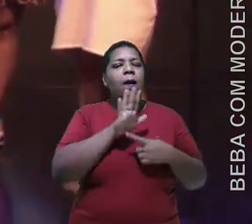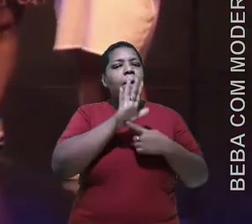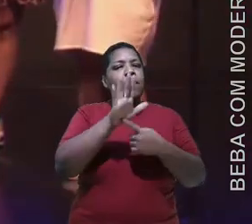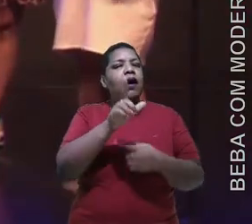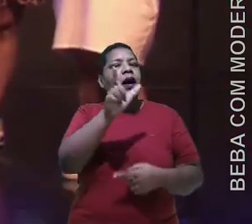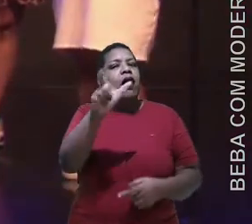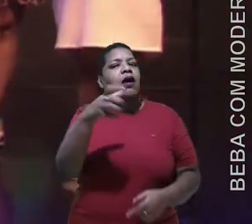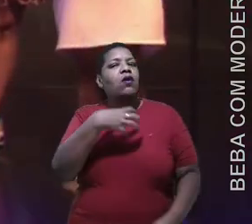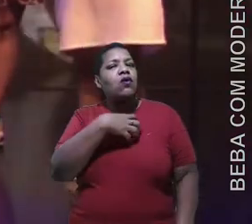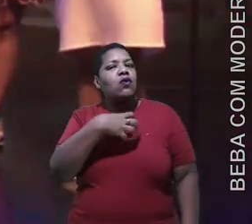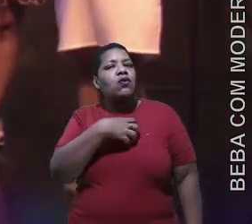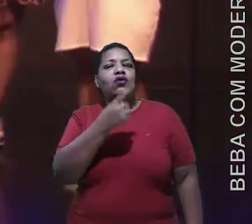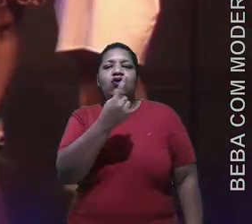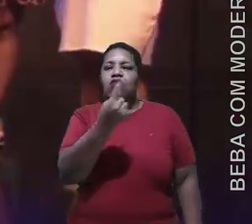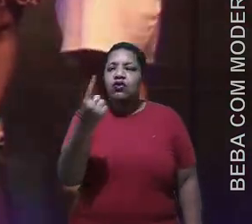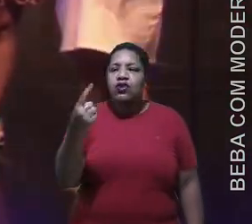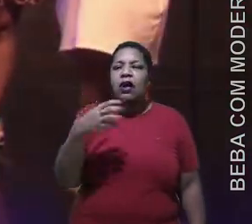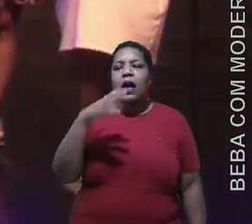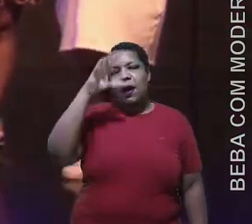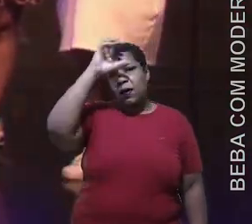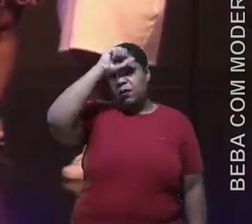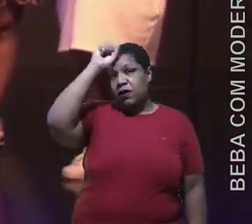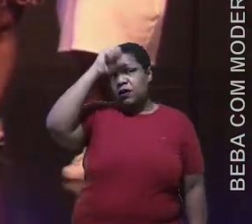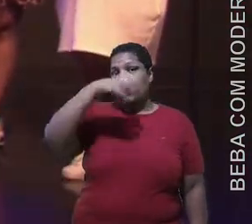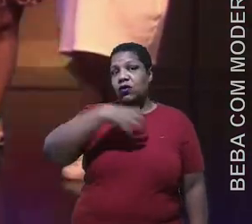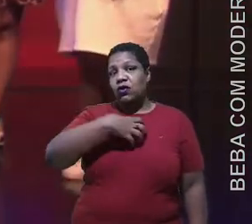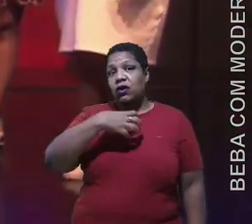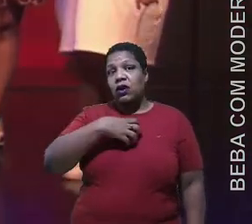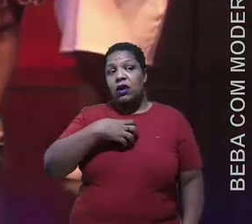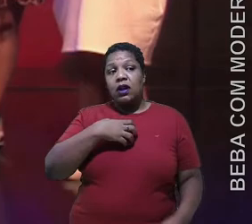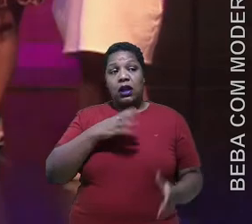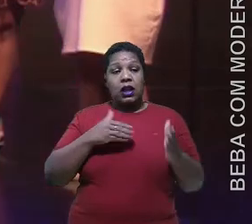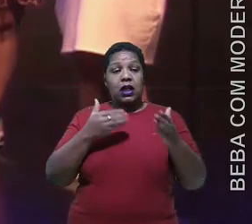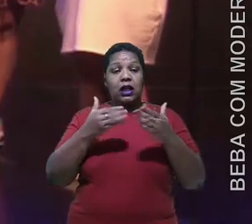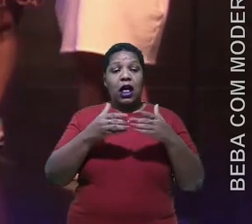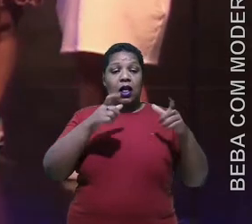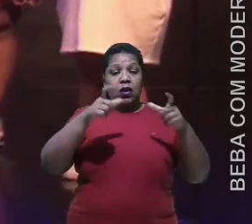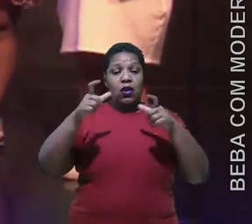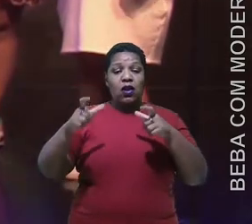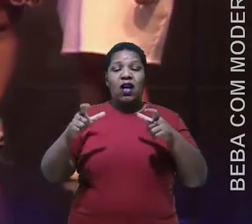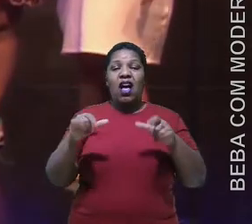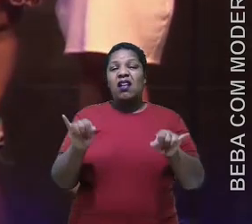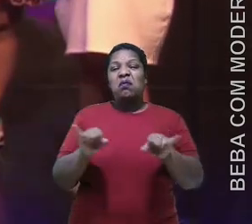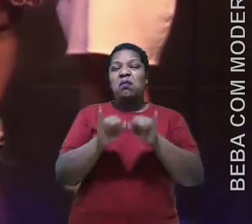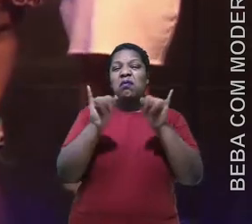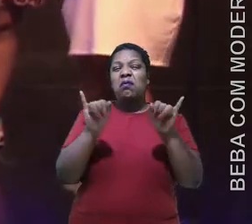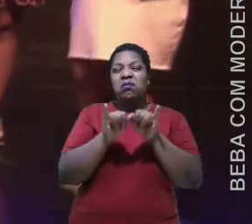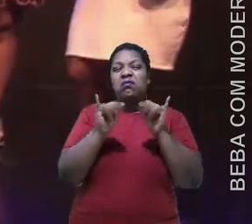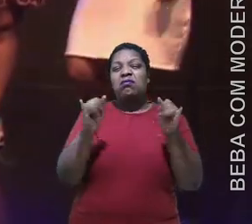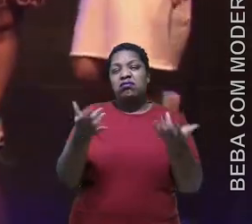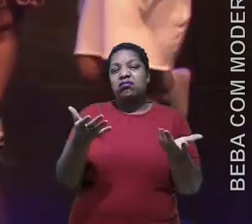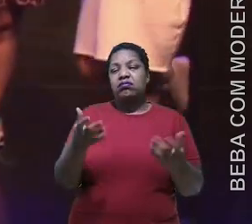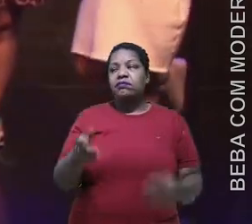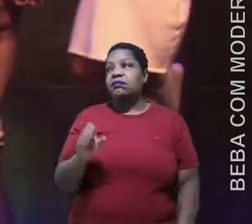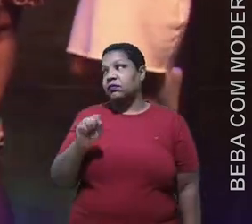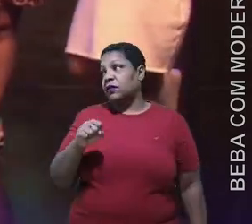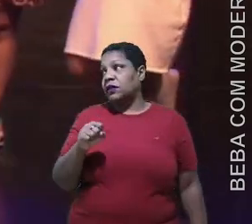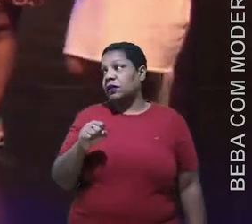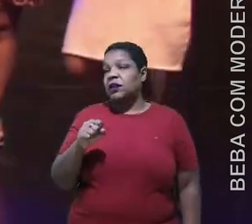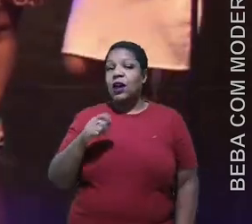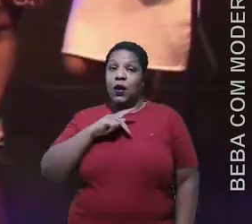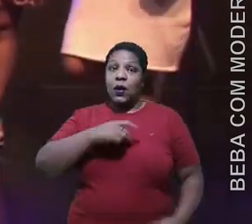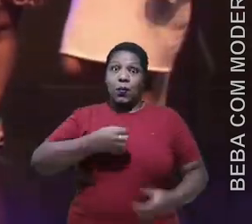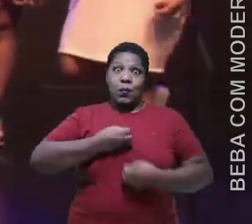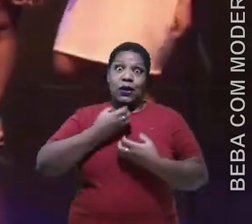um tem um jeito de demonstrar cada um aprendeu de um jeito e portar em todo lugar também ele se banalize a poesia